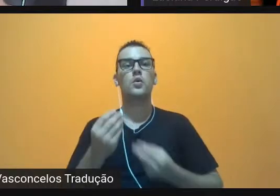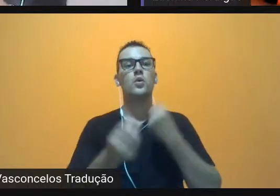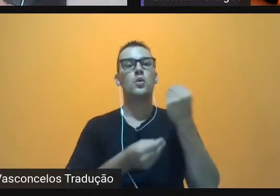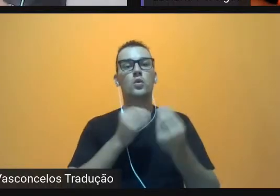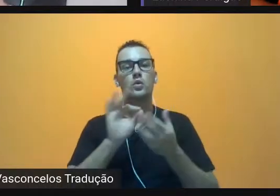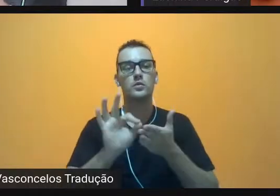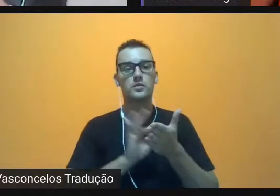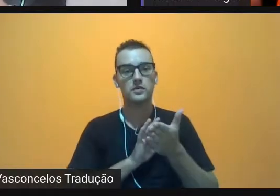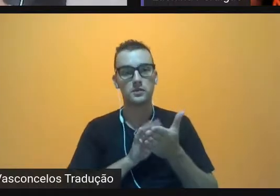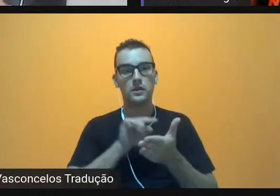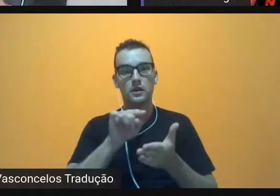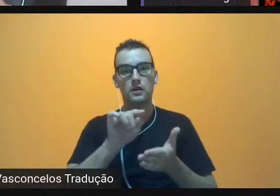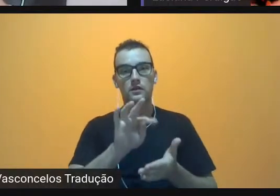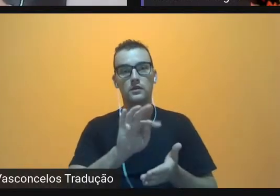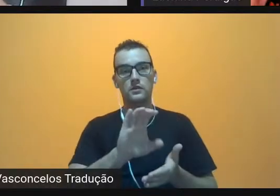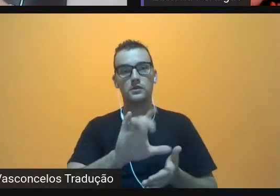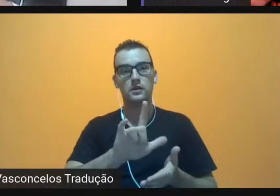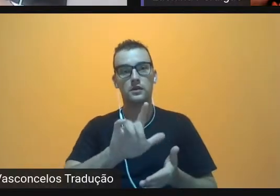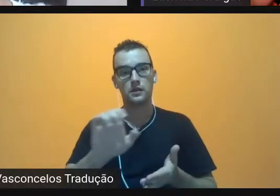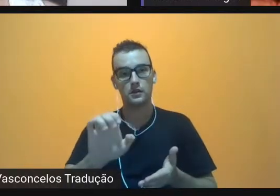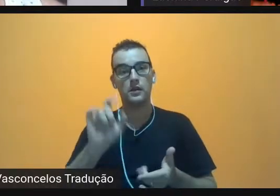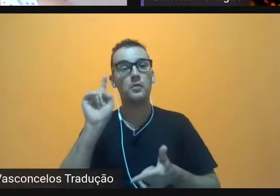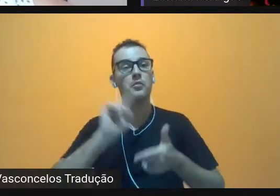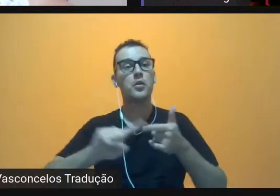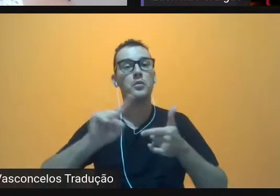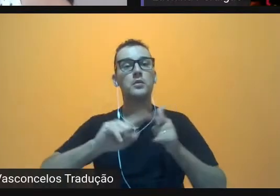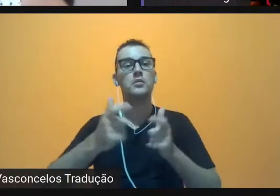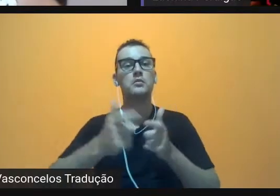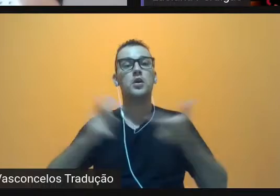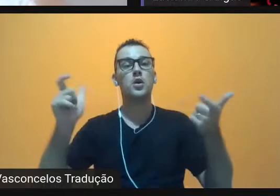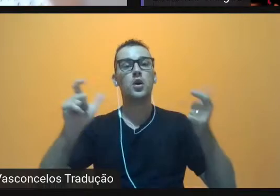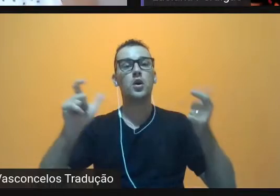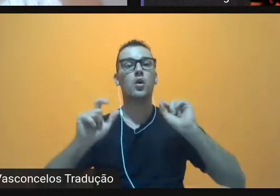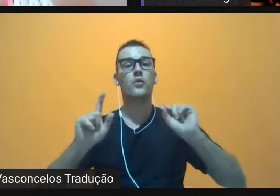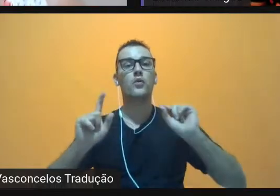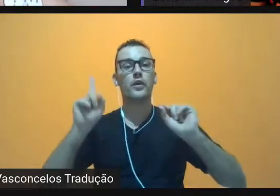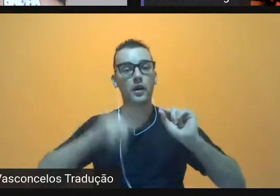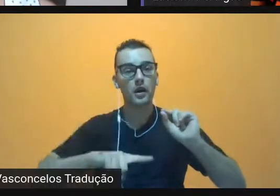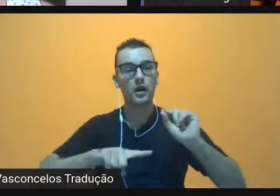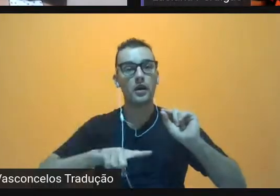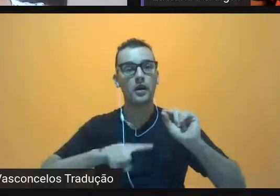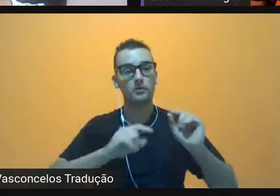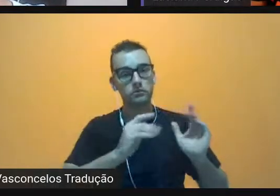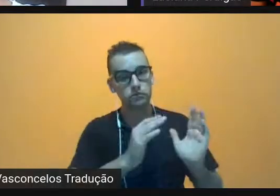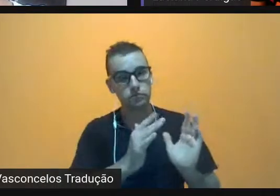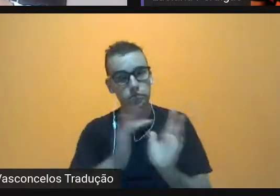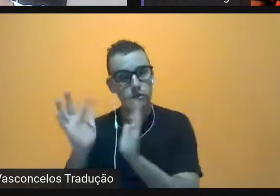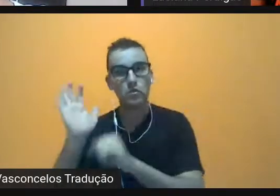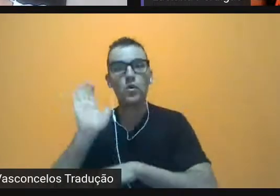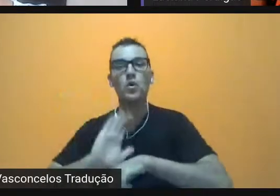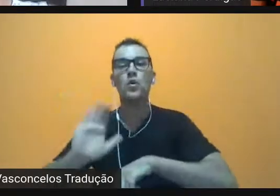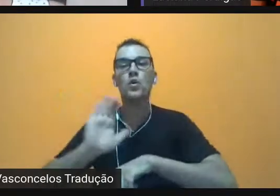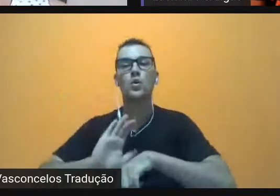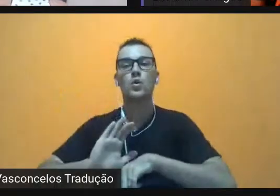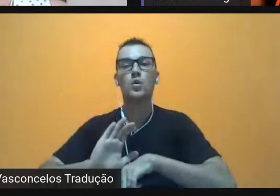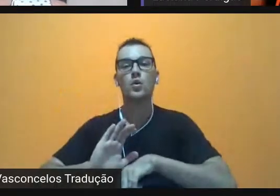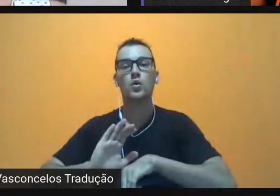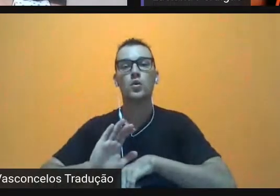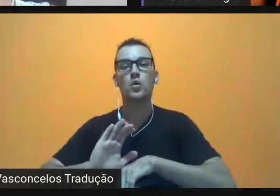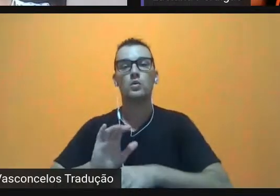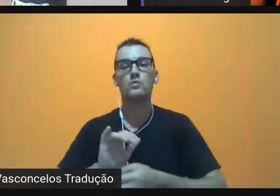TCLE. O problema maior que a gente teve foi durante o curso. Por quê? Uhum. Coincidiu, na